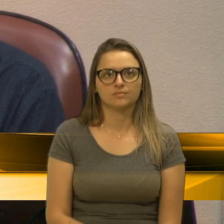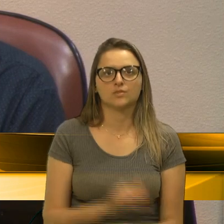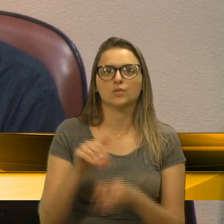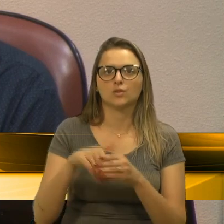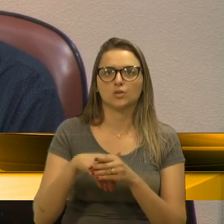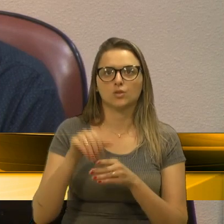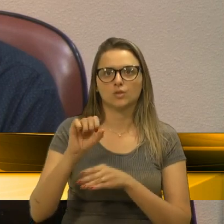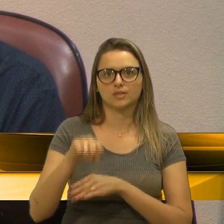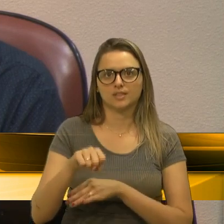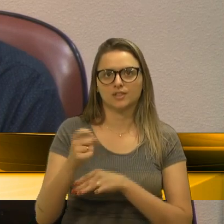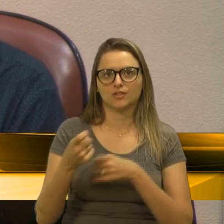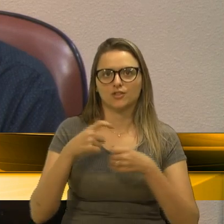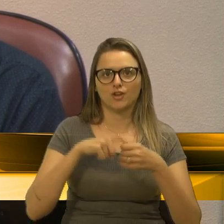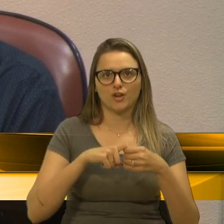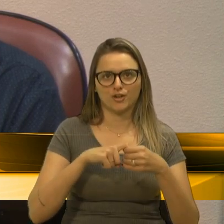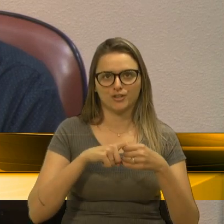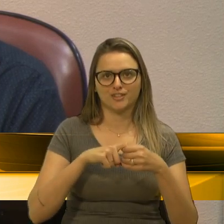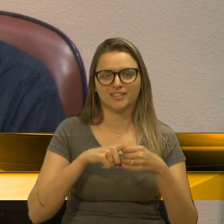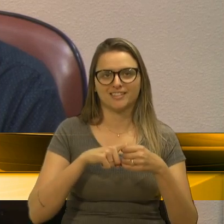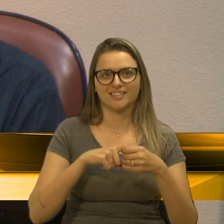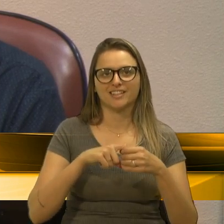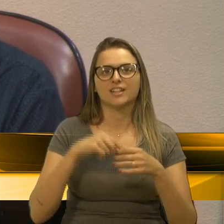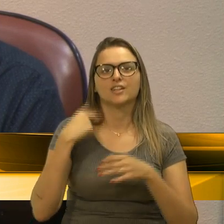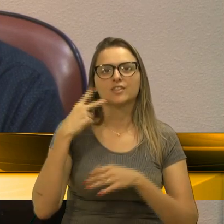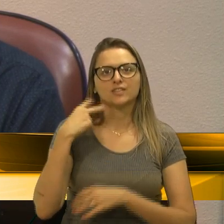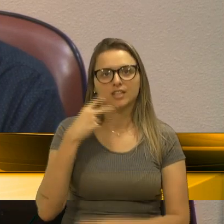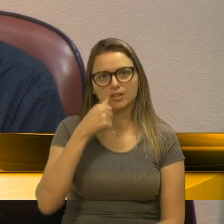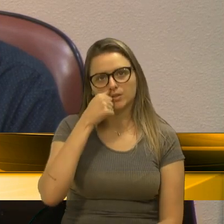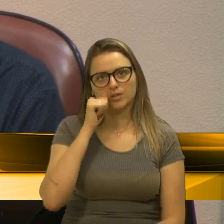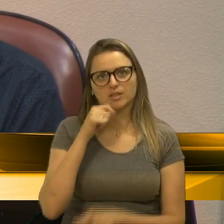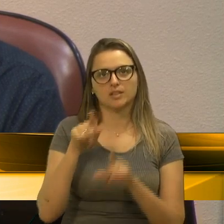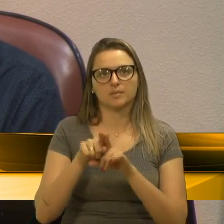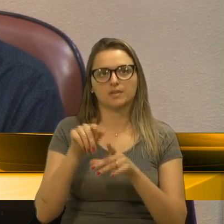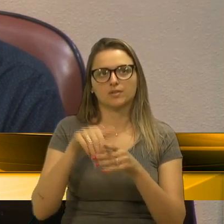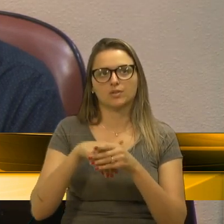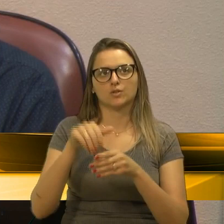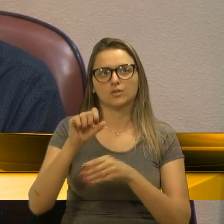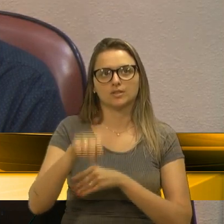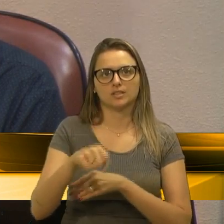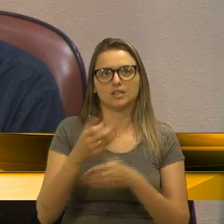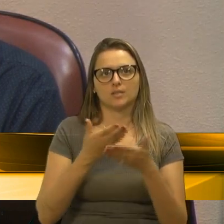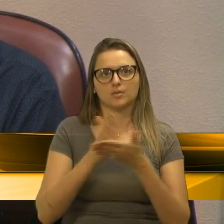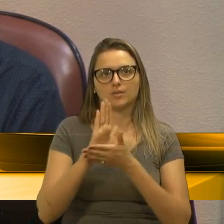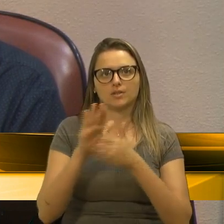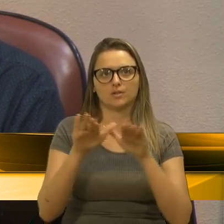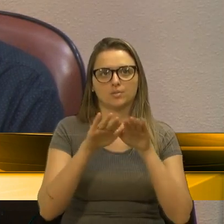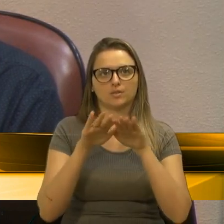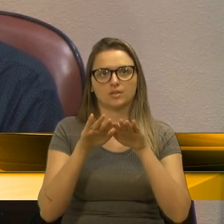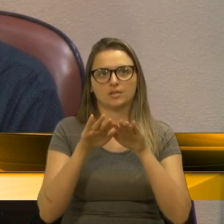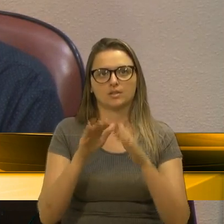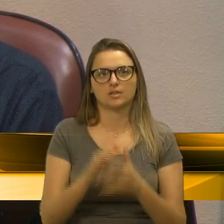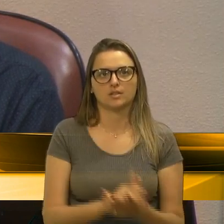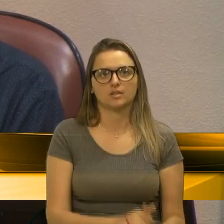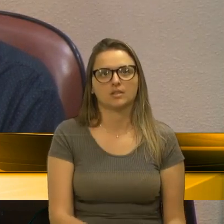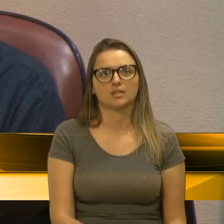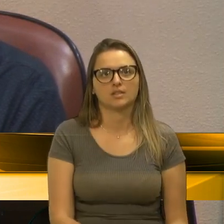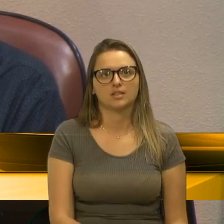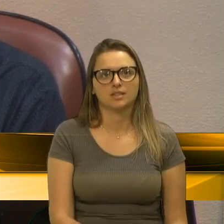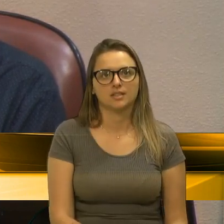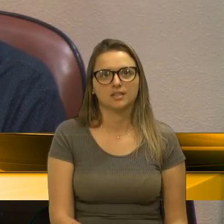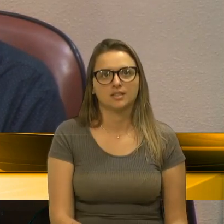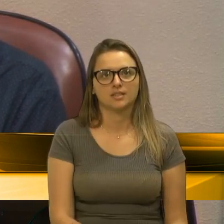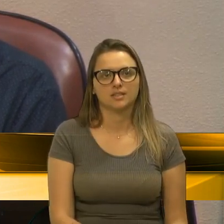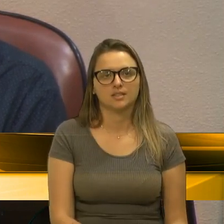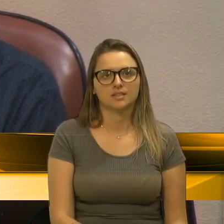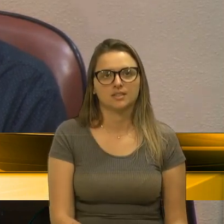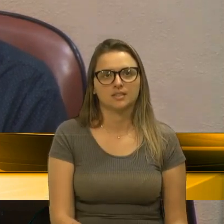Votou favorável, então retrocedendo, a vereadora também votou favorável e aprovado por unanimidade. Pois é.